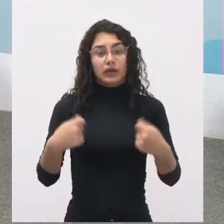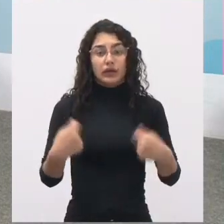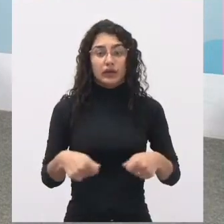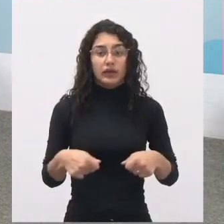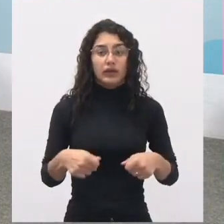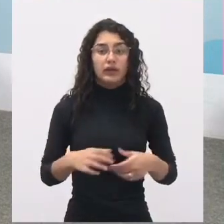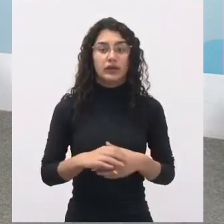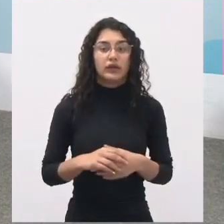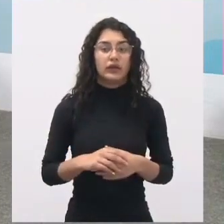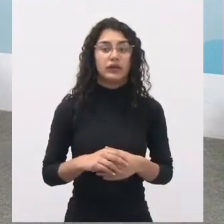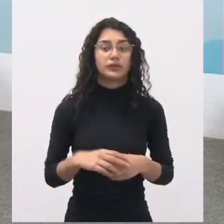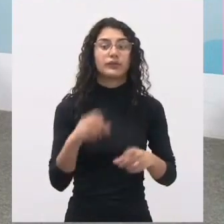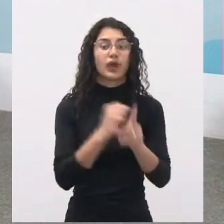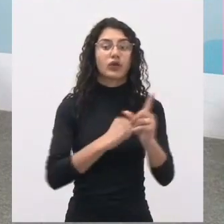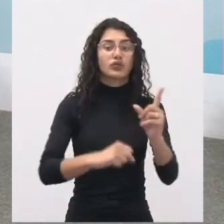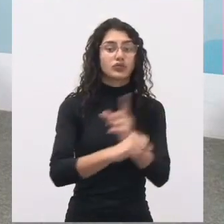concepções